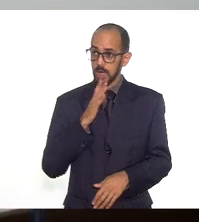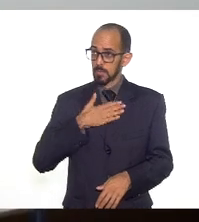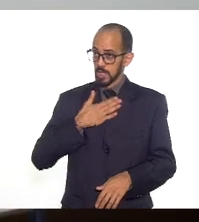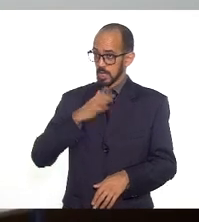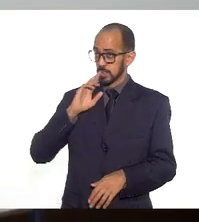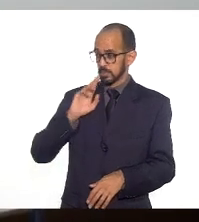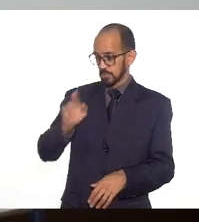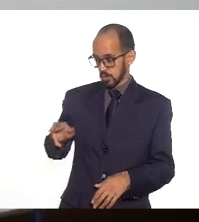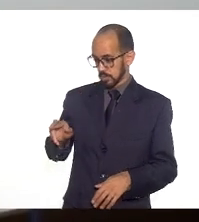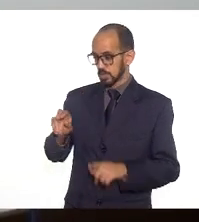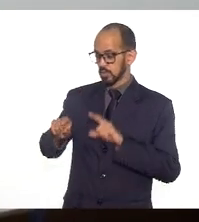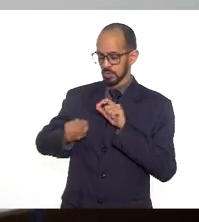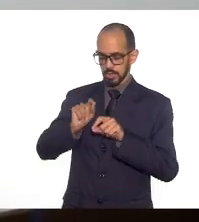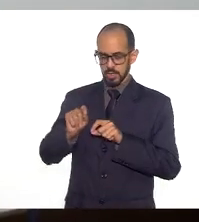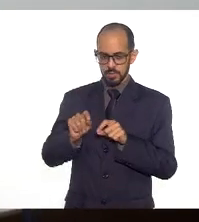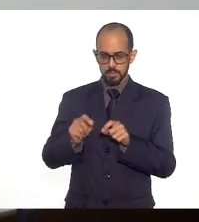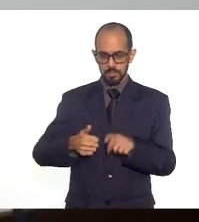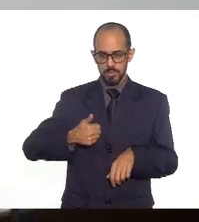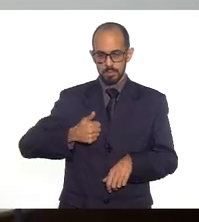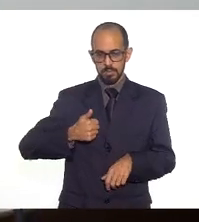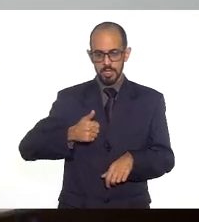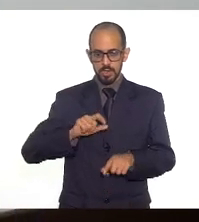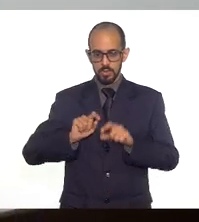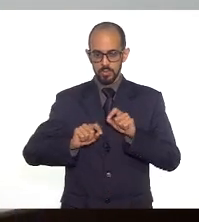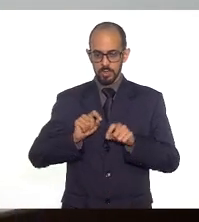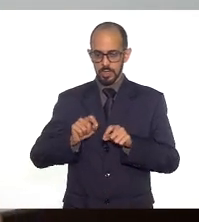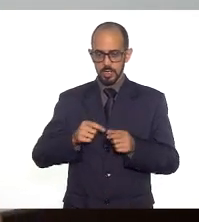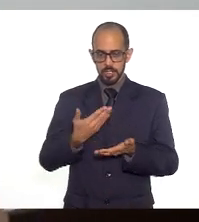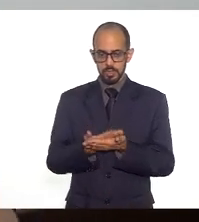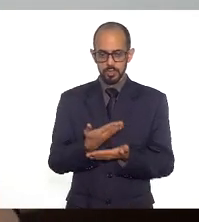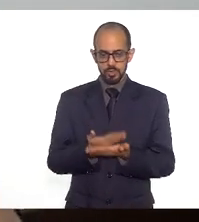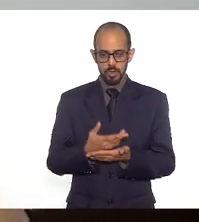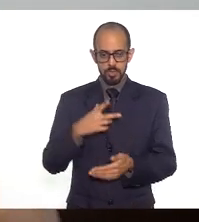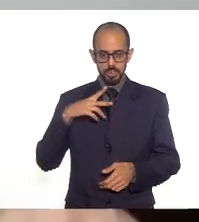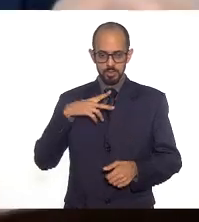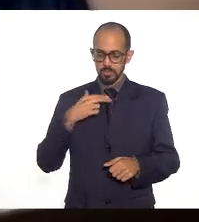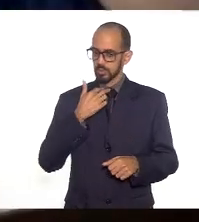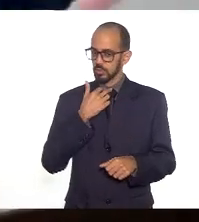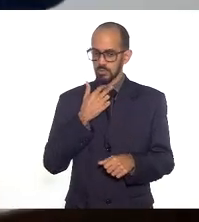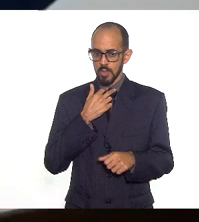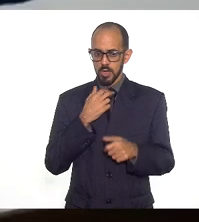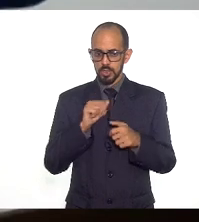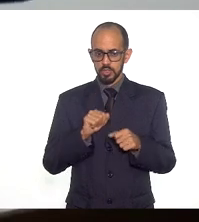Paulo. Primeiro, que evidentemente que as escolas particulares não podem ficar sem ter